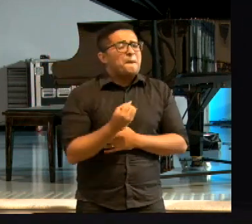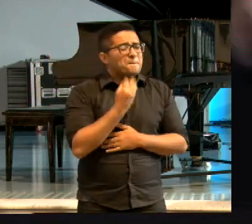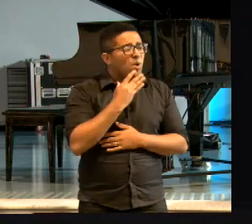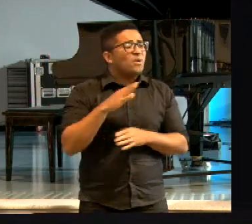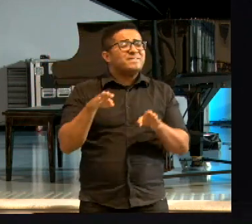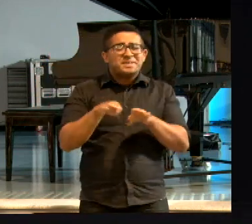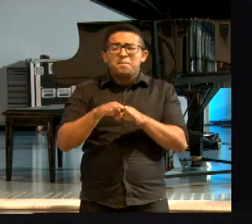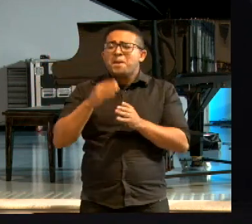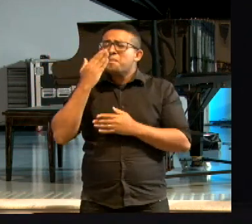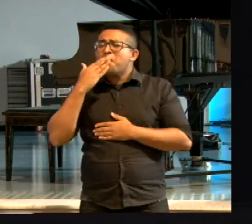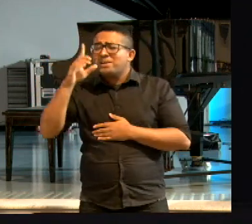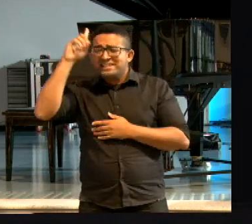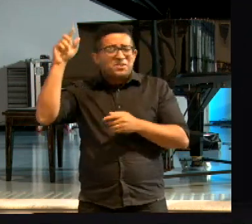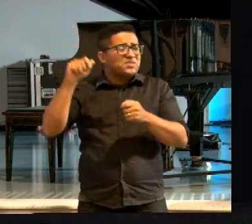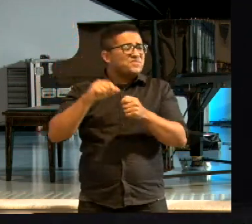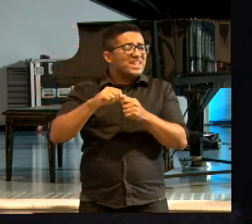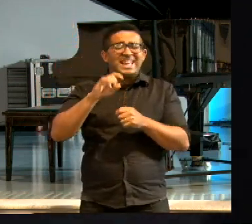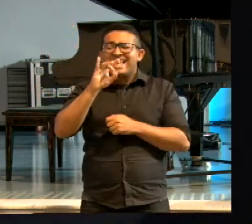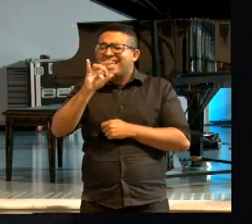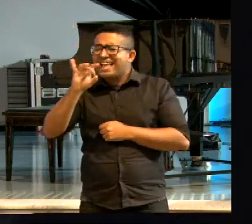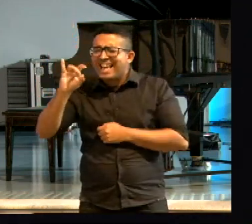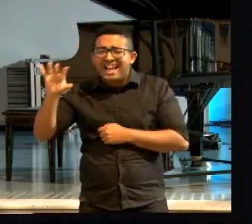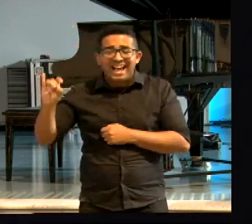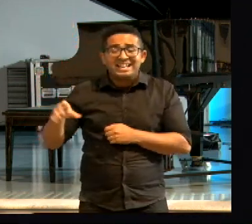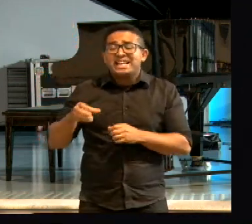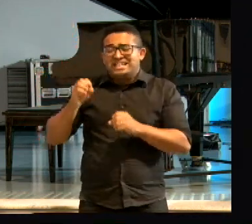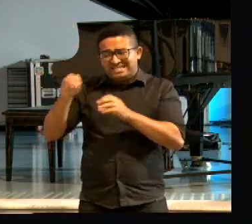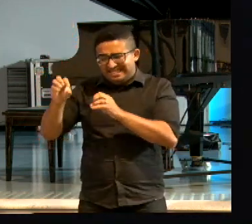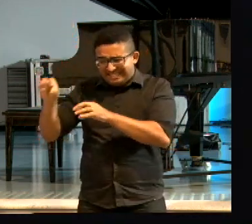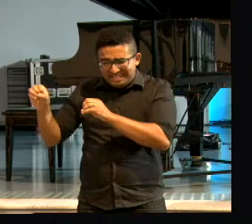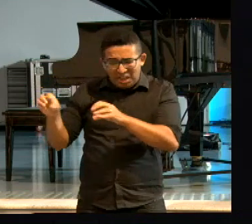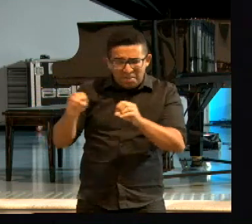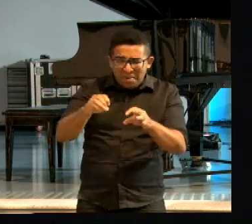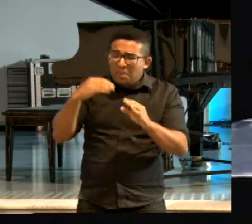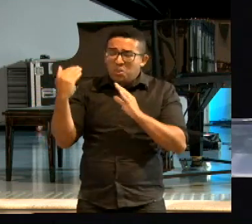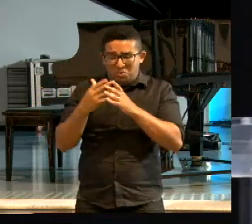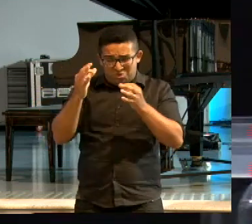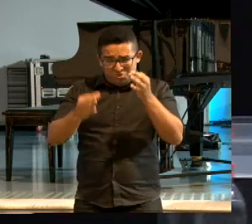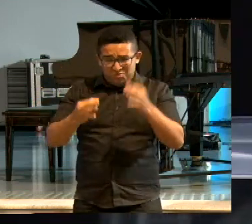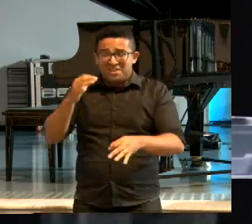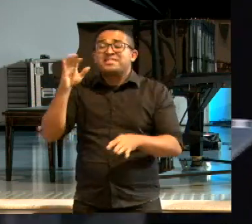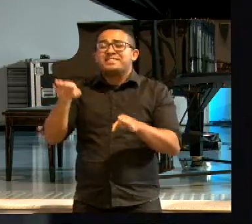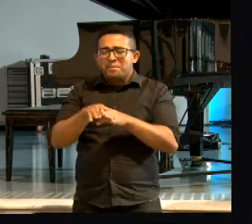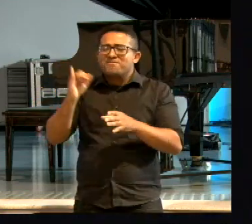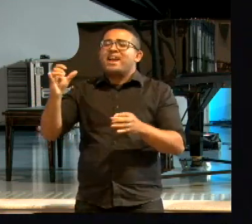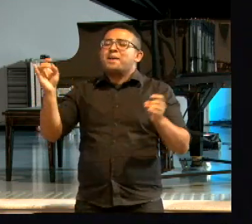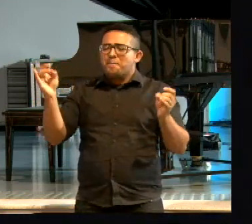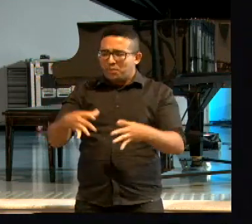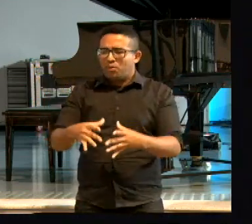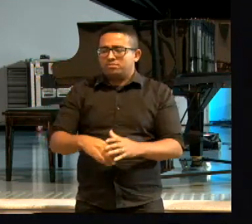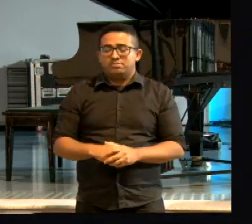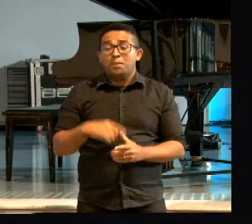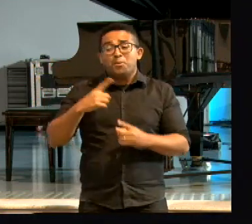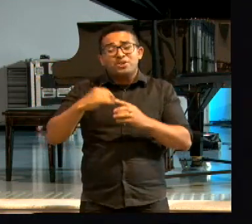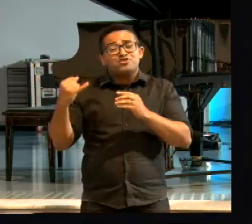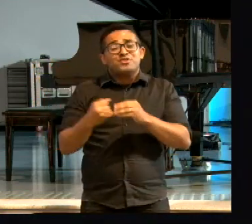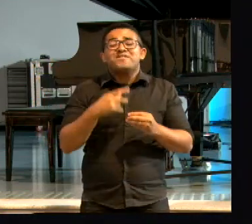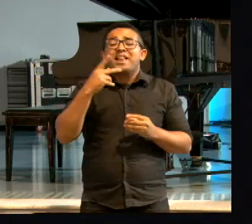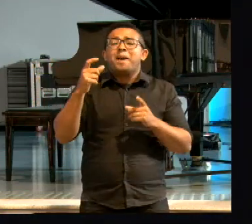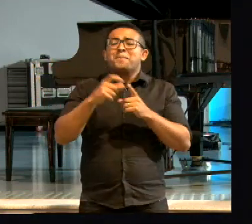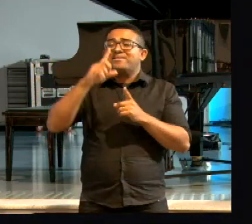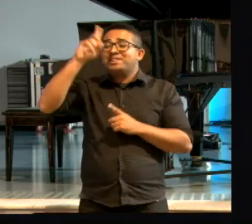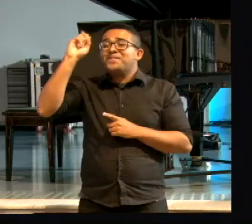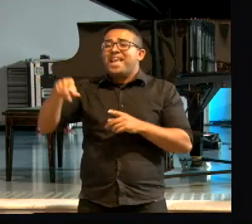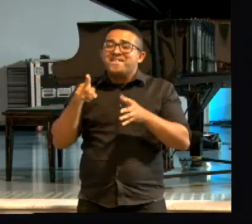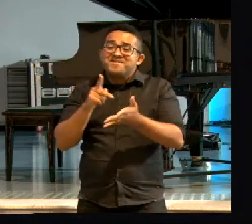se cumpriram, cada uma das advertências e anúncios de juízo também vão se cumprir. Porque Josué está dizendo que a palavra de Deus é a verdade,